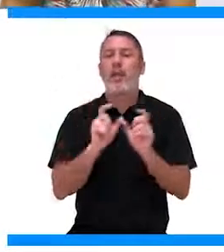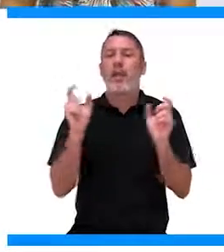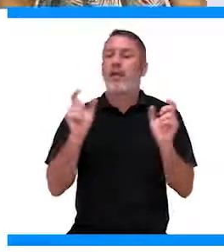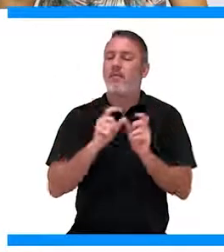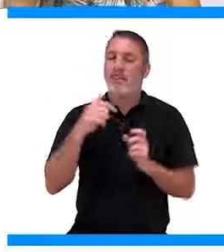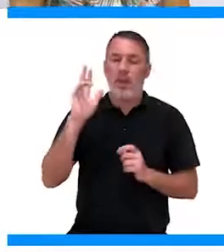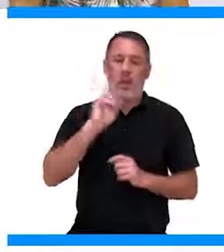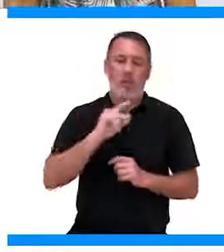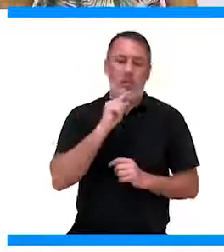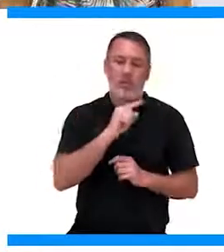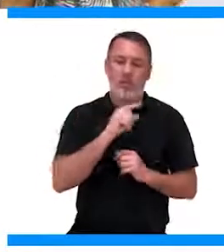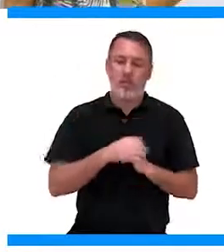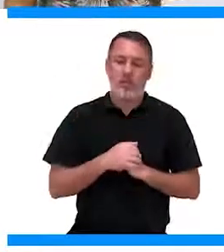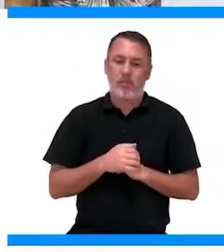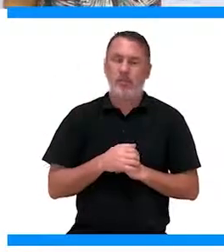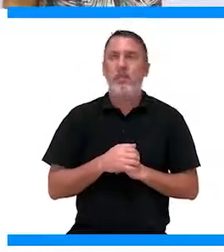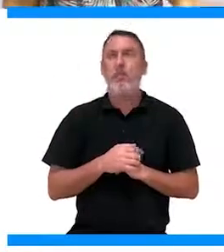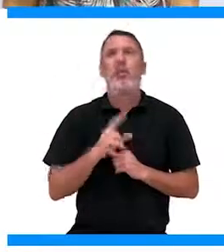figuras de palavra, é a mais